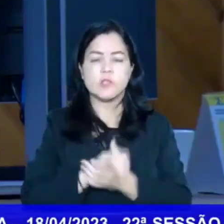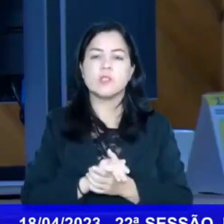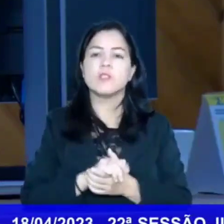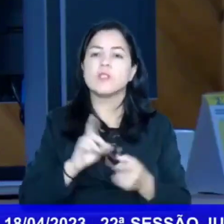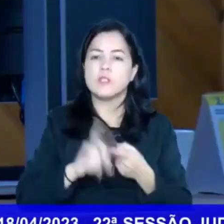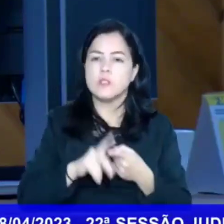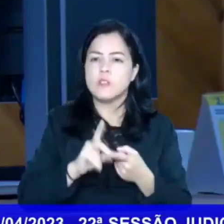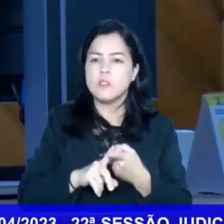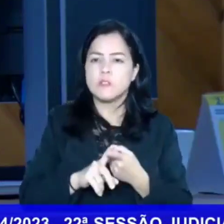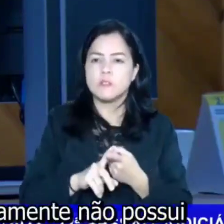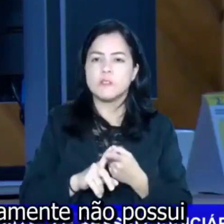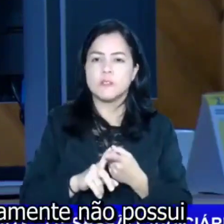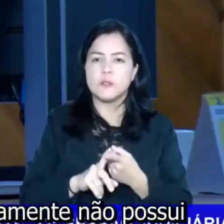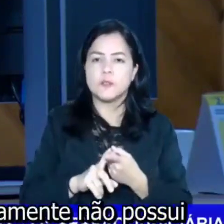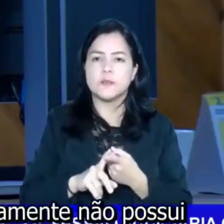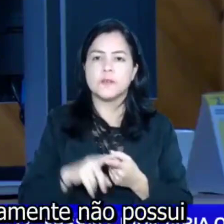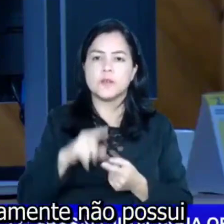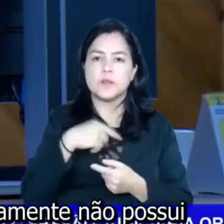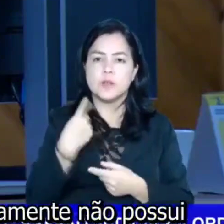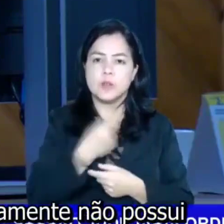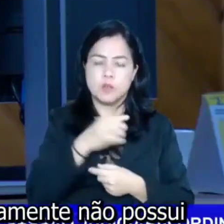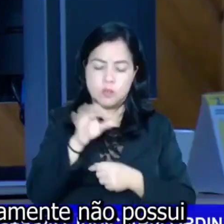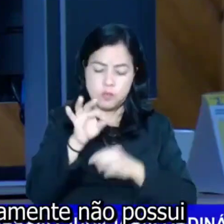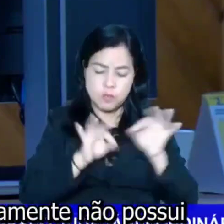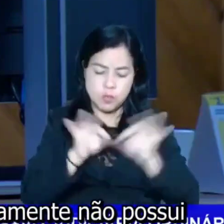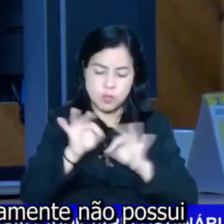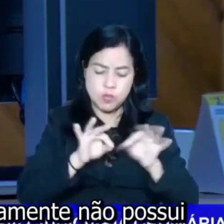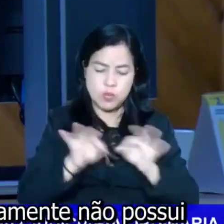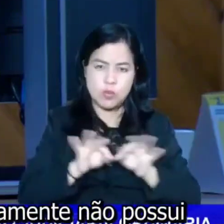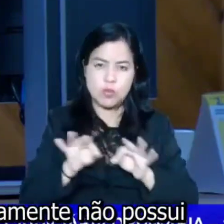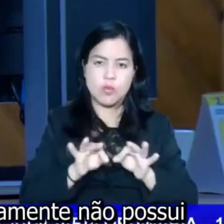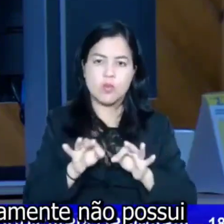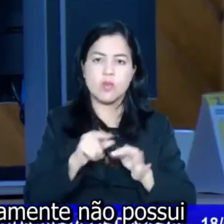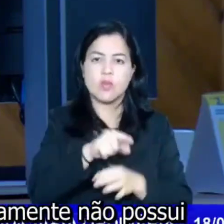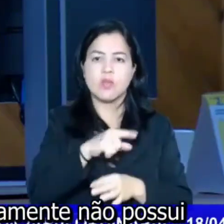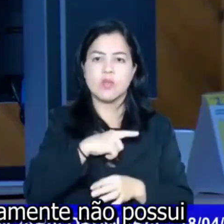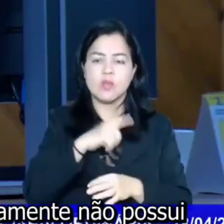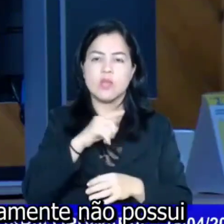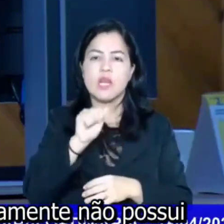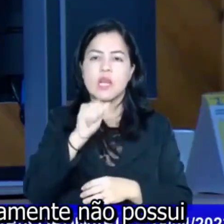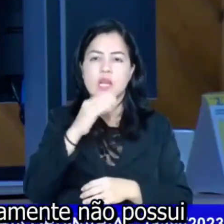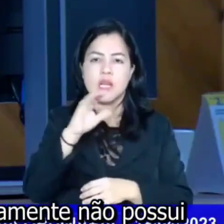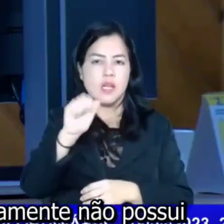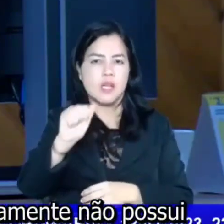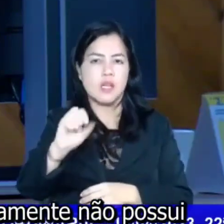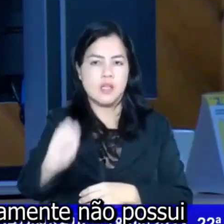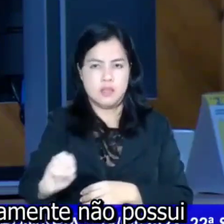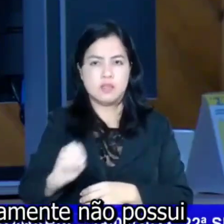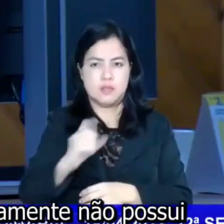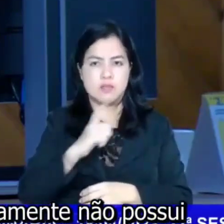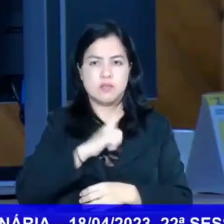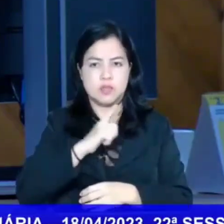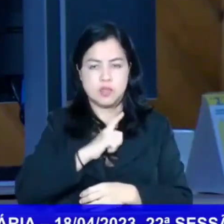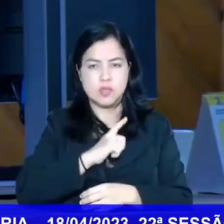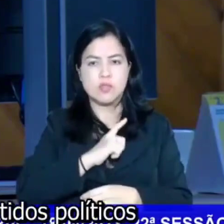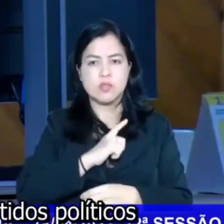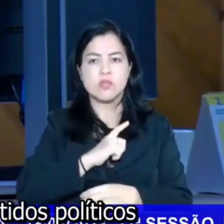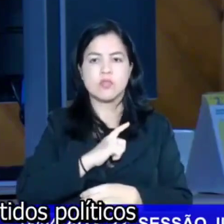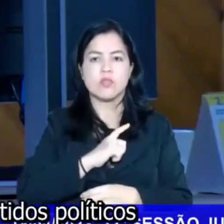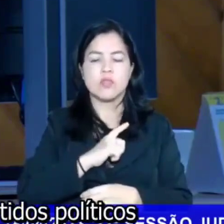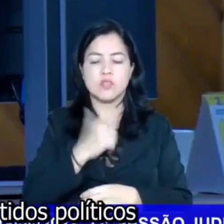disso, excelências, manejou-se a ação nessa justiça especializada que claramente não